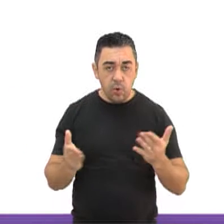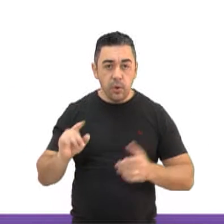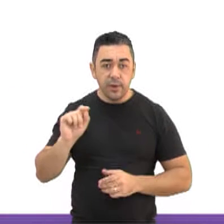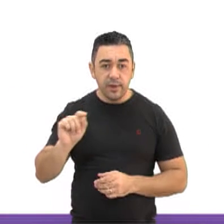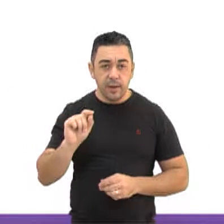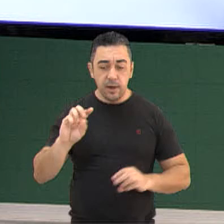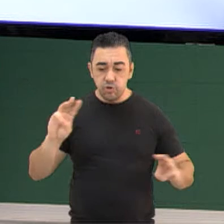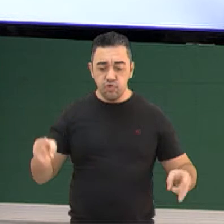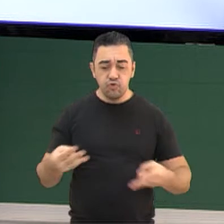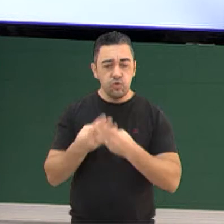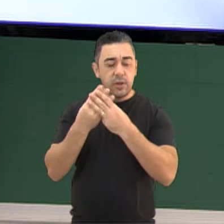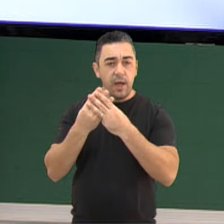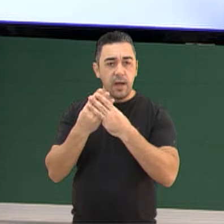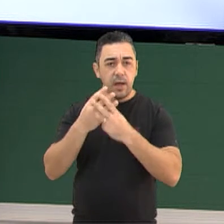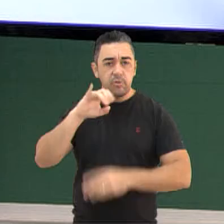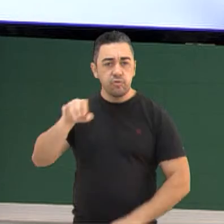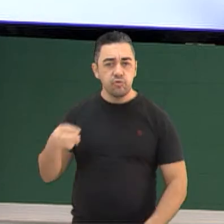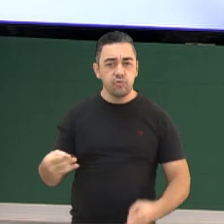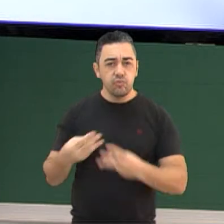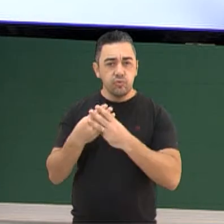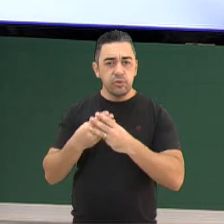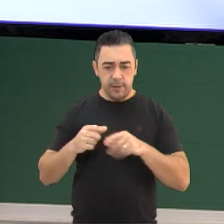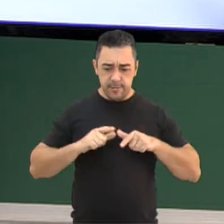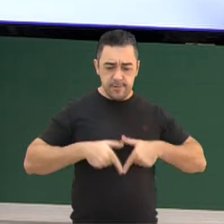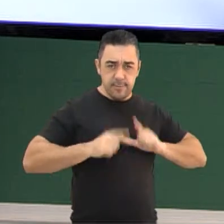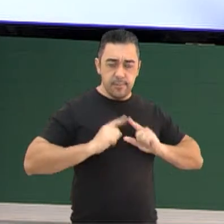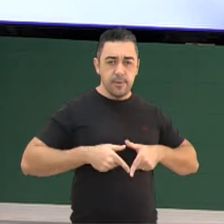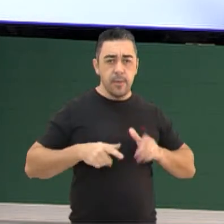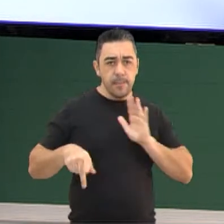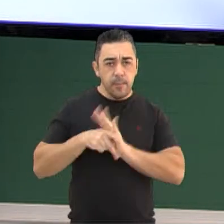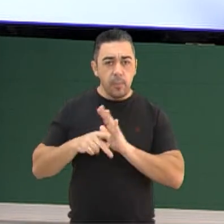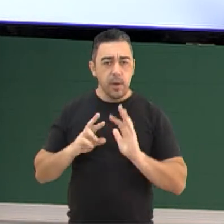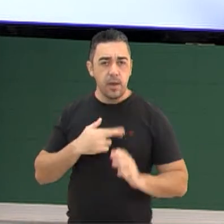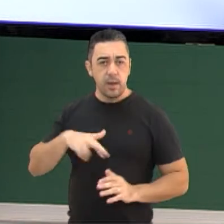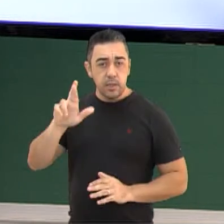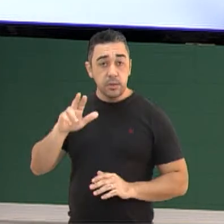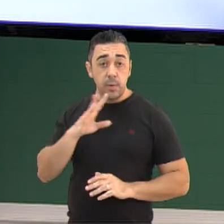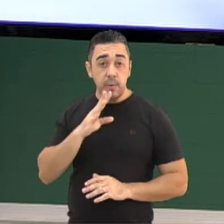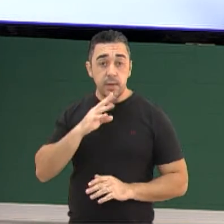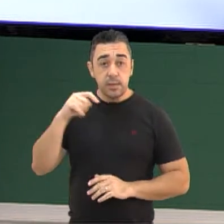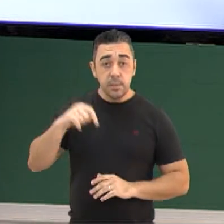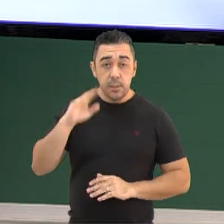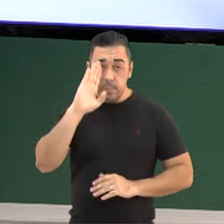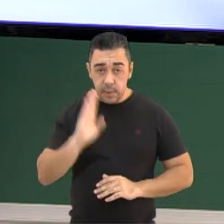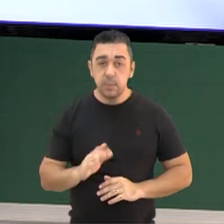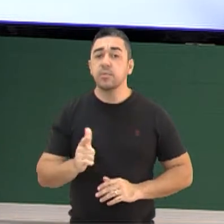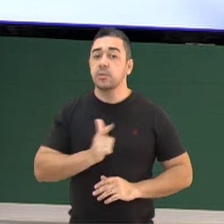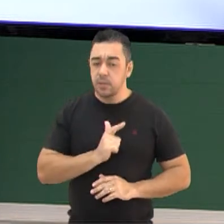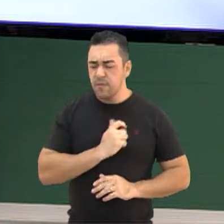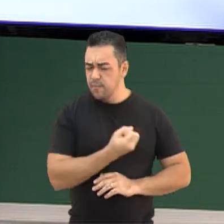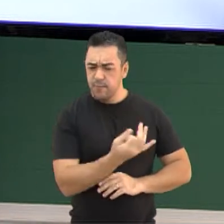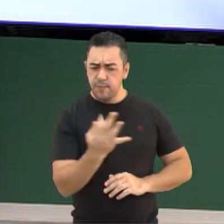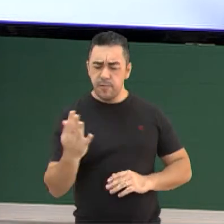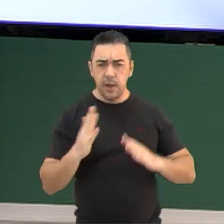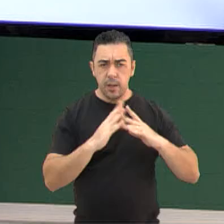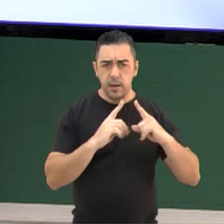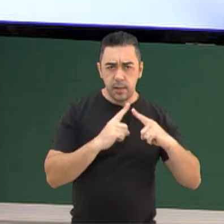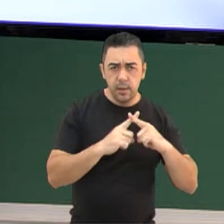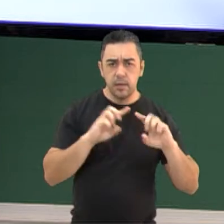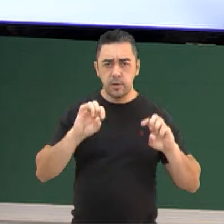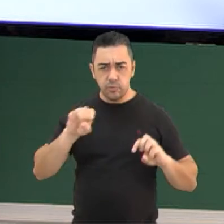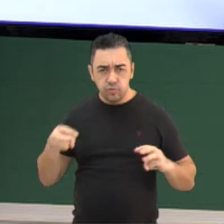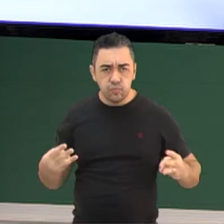passagem, judaísmo. No judaísmo, é muito, inclusive, conhecido, aqui no Brasil nós temos muitos